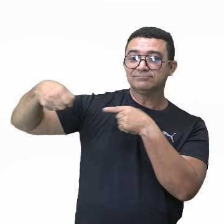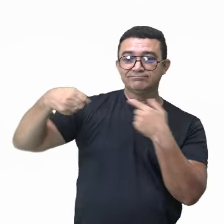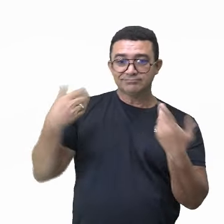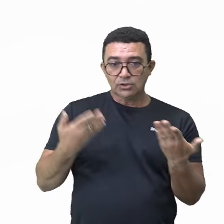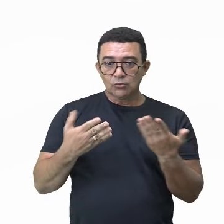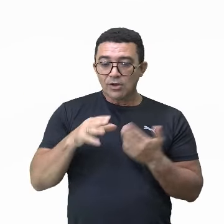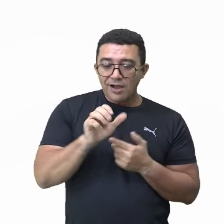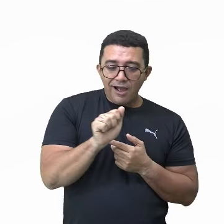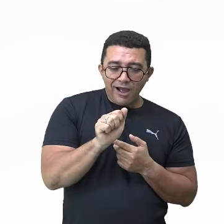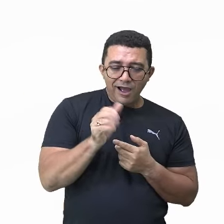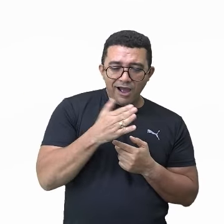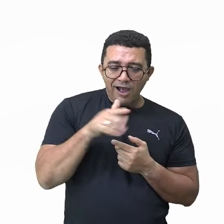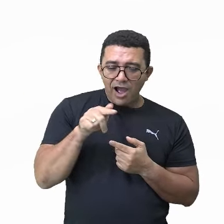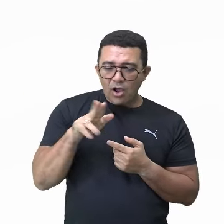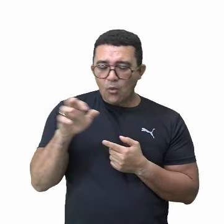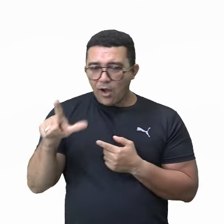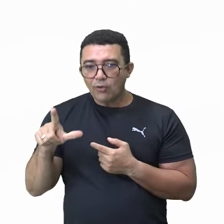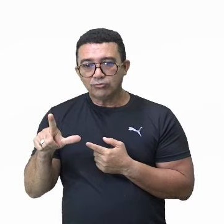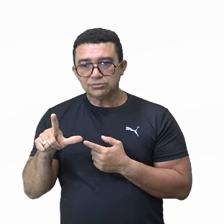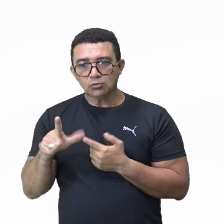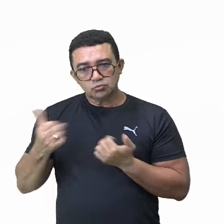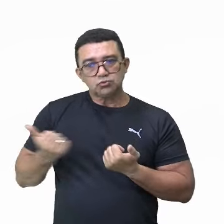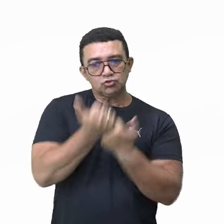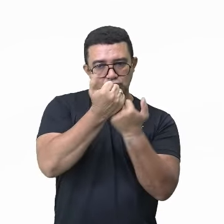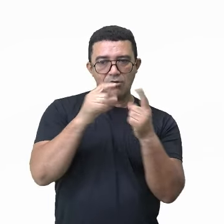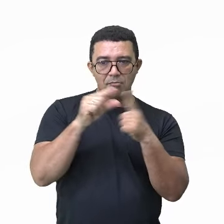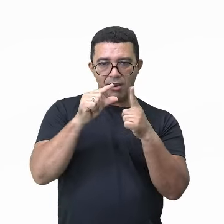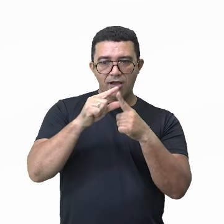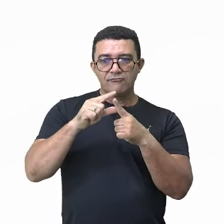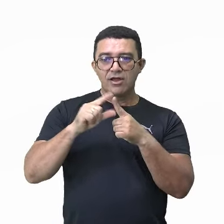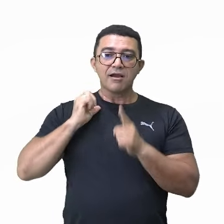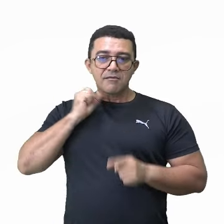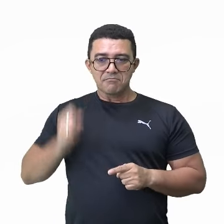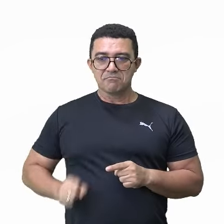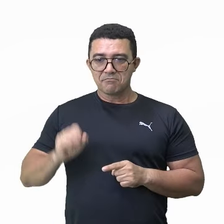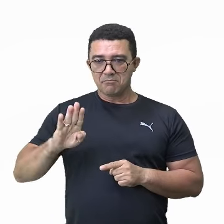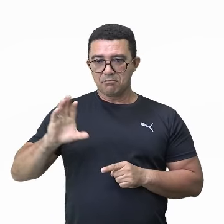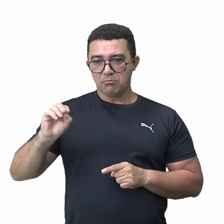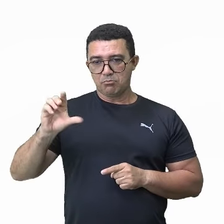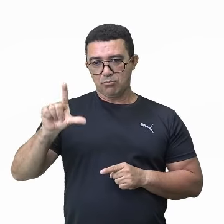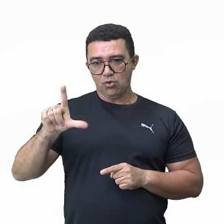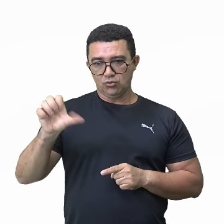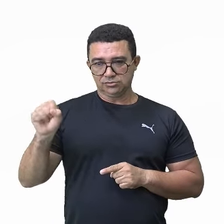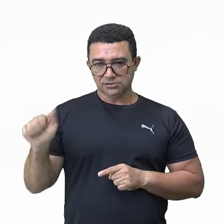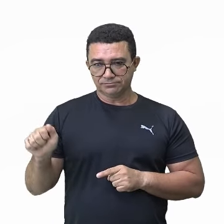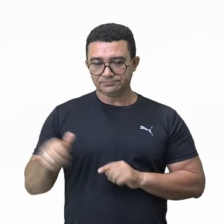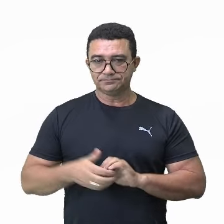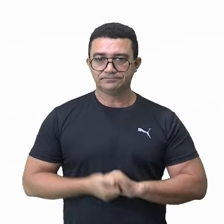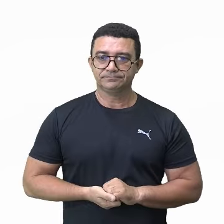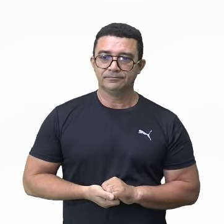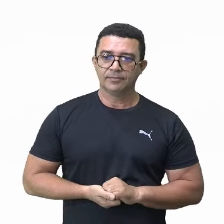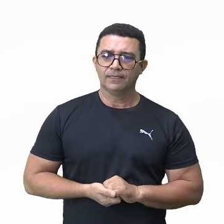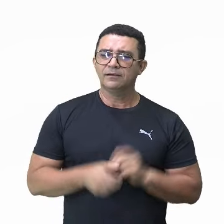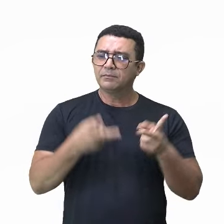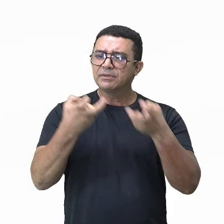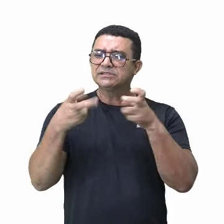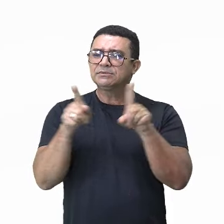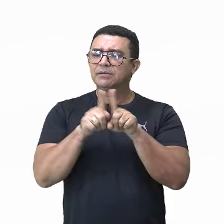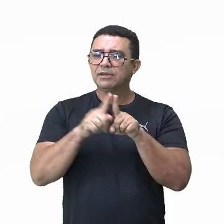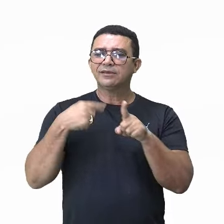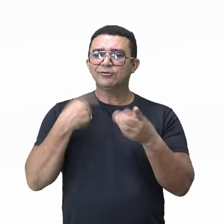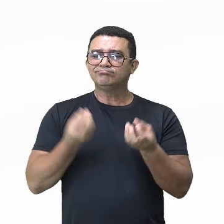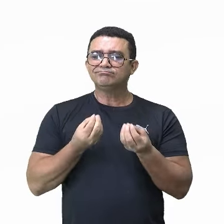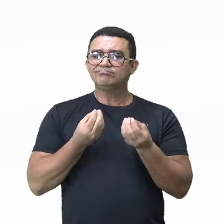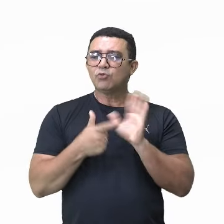está substituindo está retomando bolsa Ok beleza entenderam isso isso ótimo perceba que eu também estou dando uma